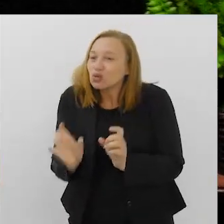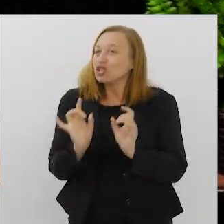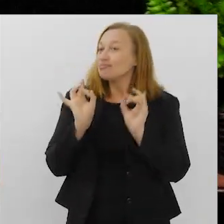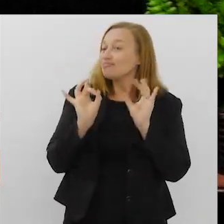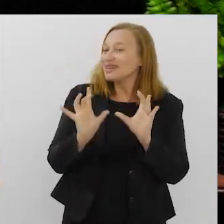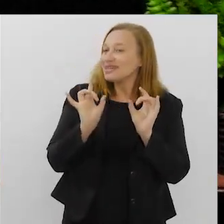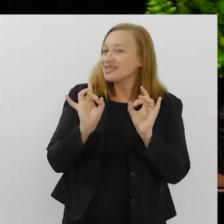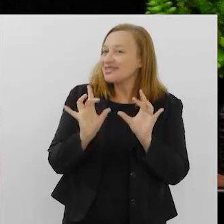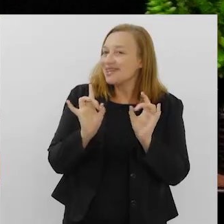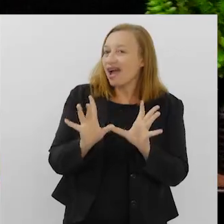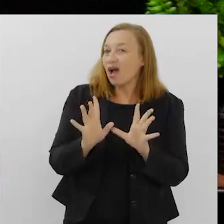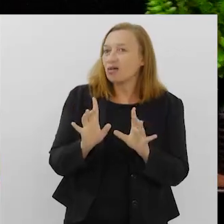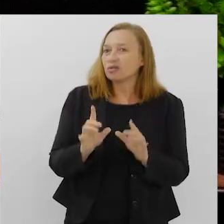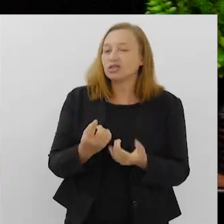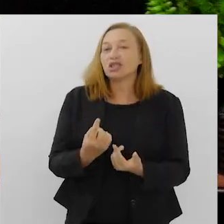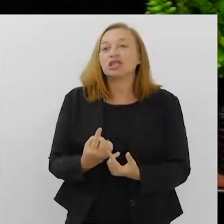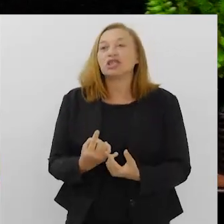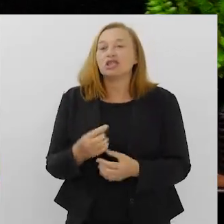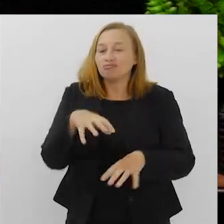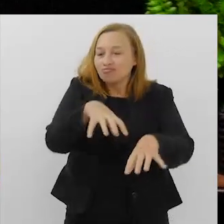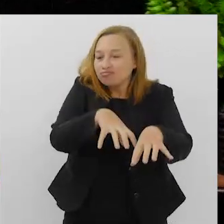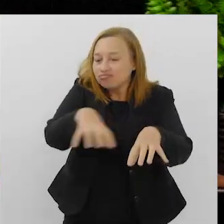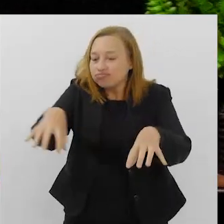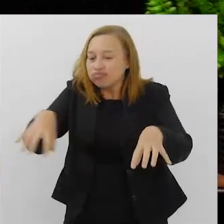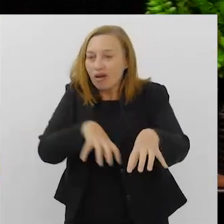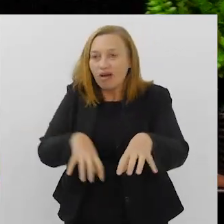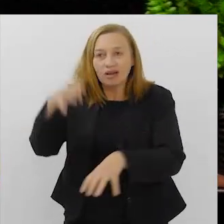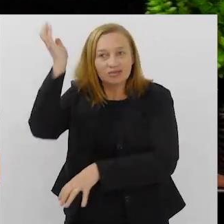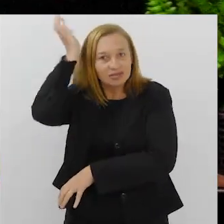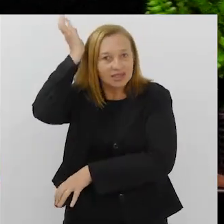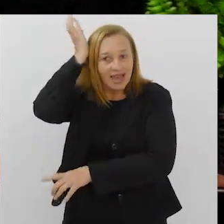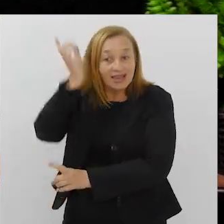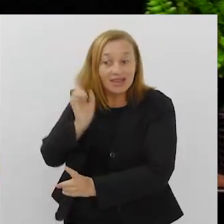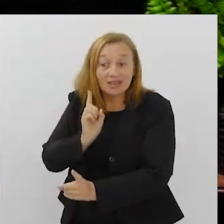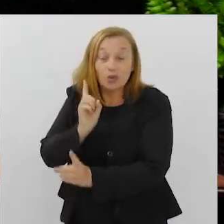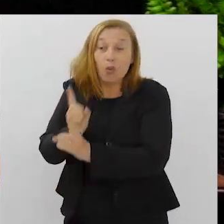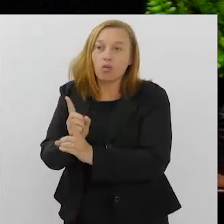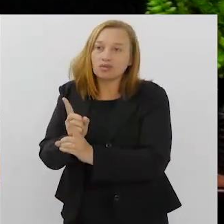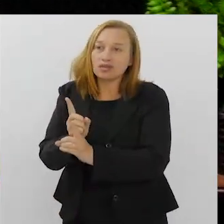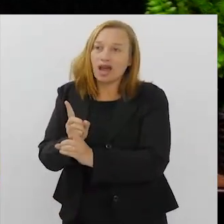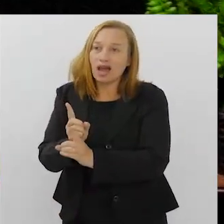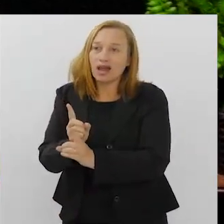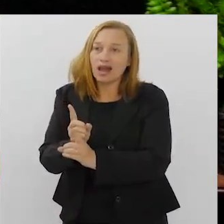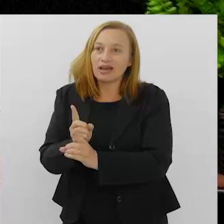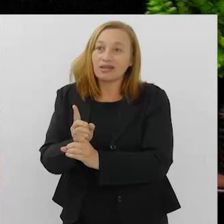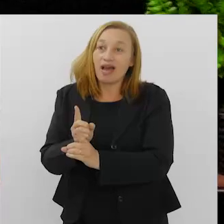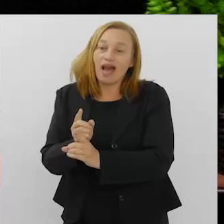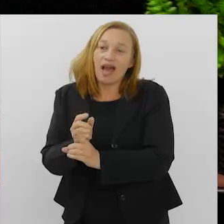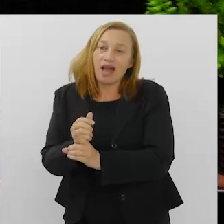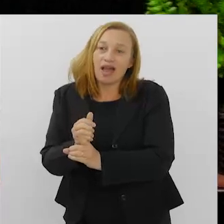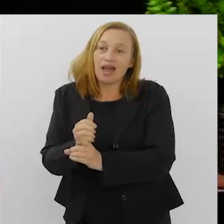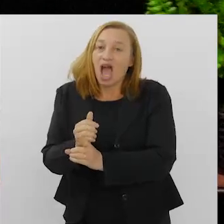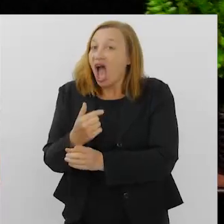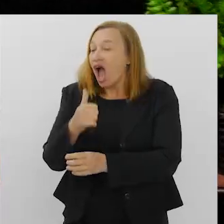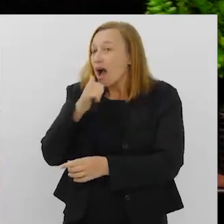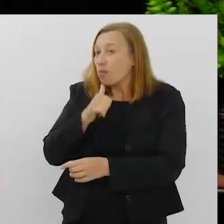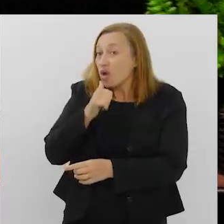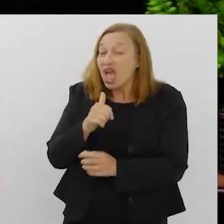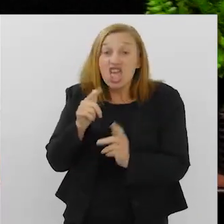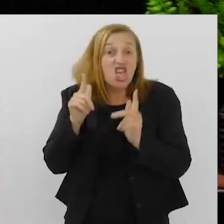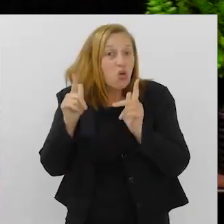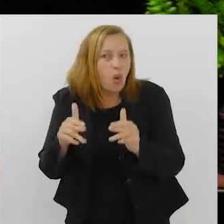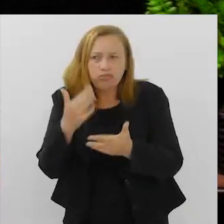uma companheira, né? E em uma das nossas unidades eles se conheceram, né? Ela também, por outro lado,